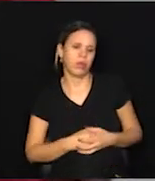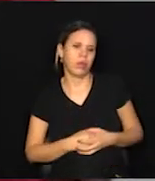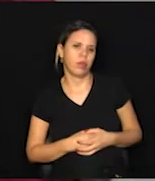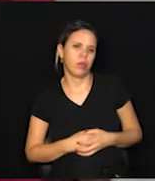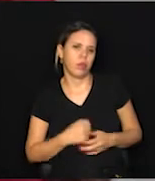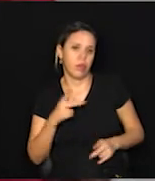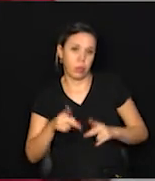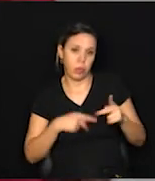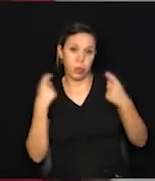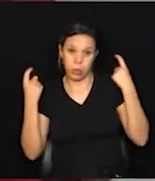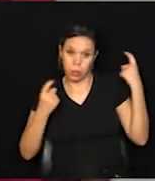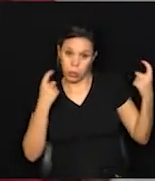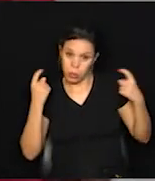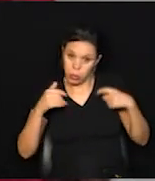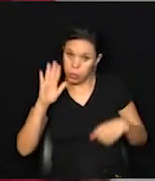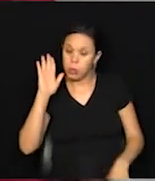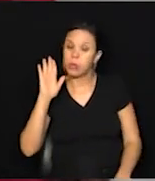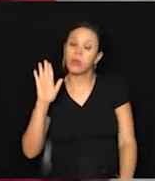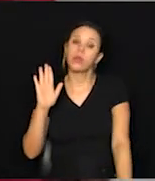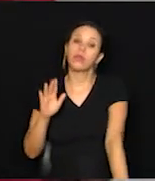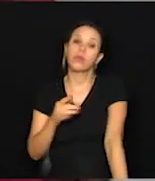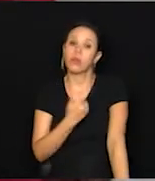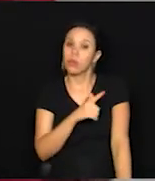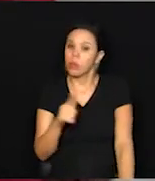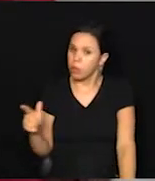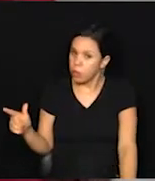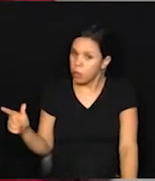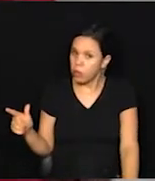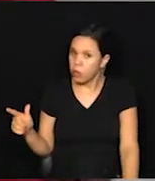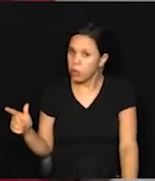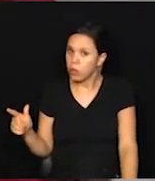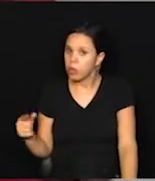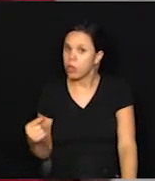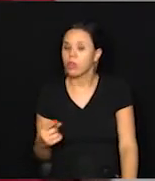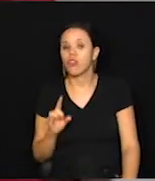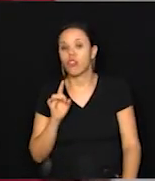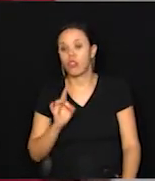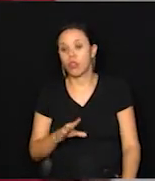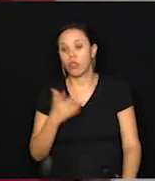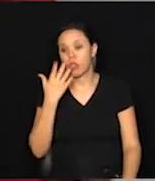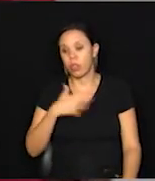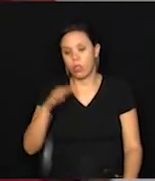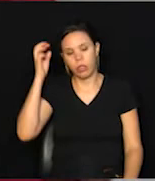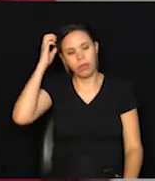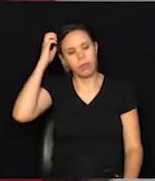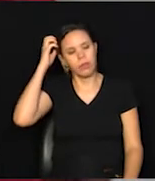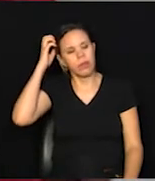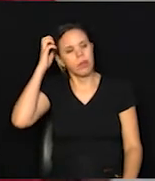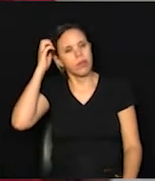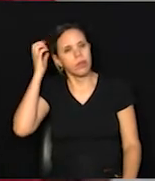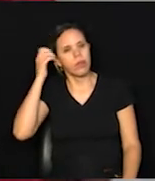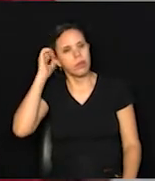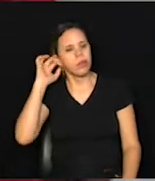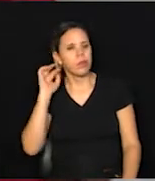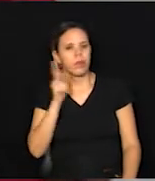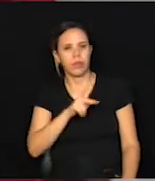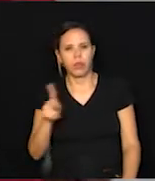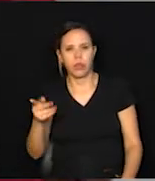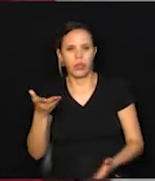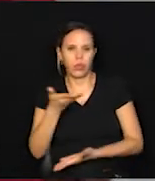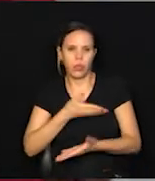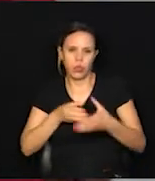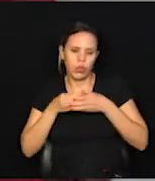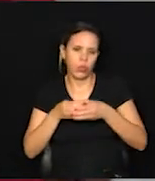se preocupem ainda mais quando não estão na presença só de crianças, né? Os professores não convivem só